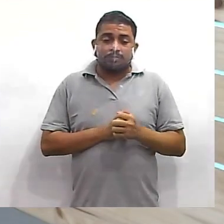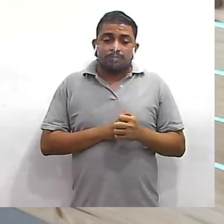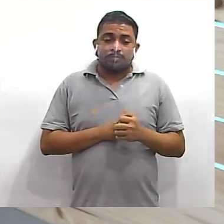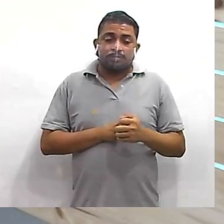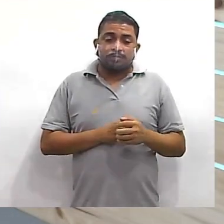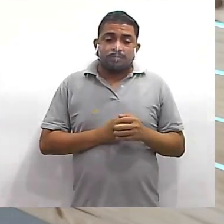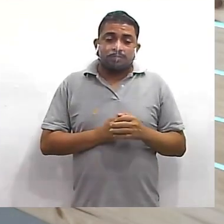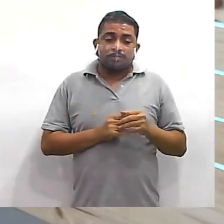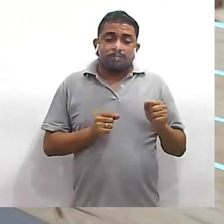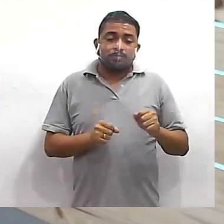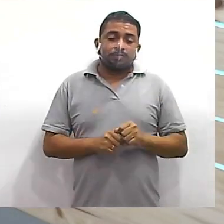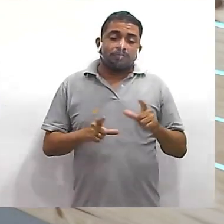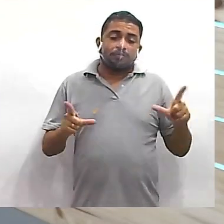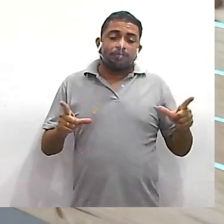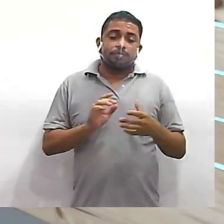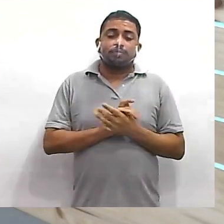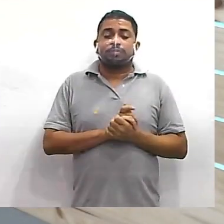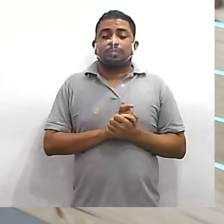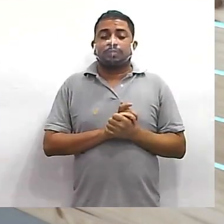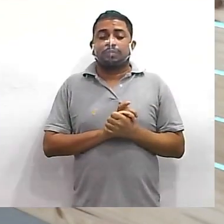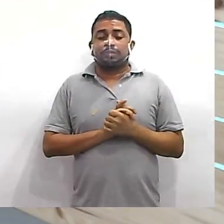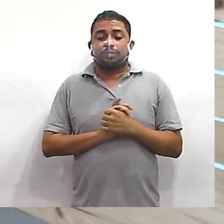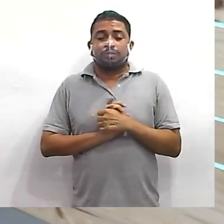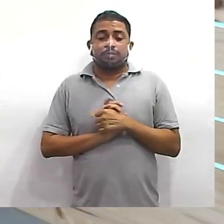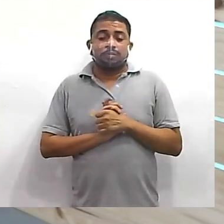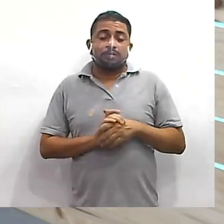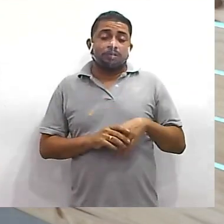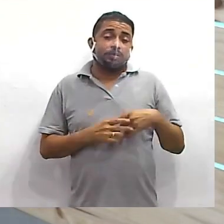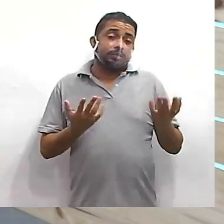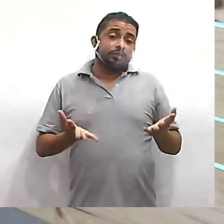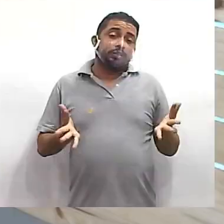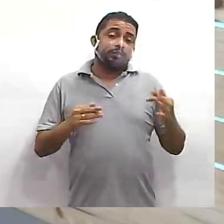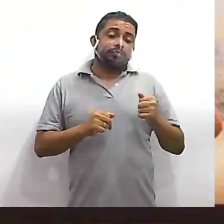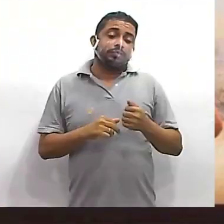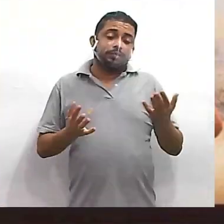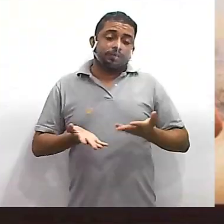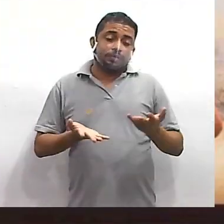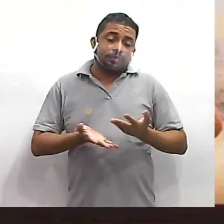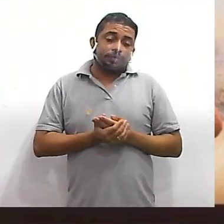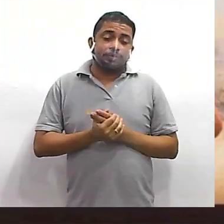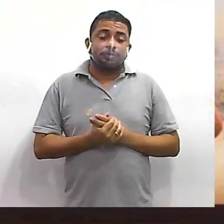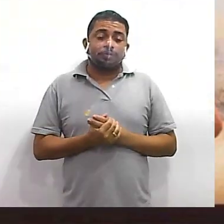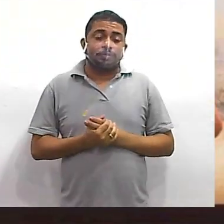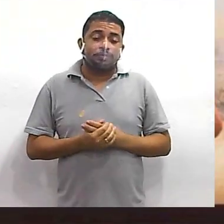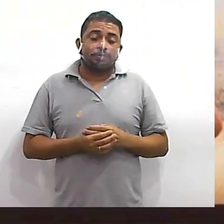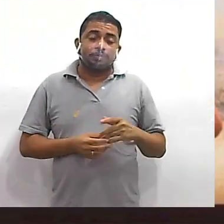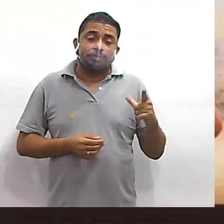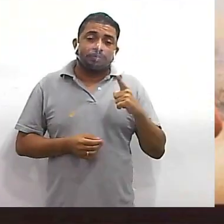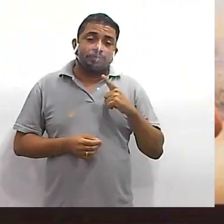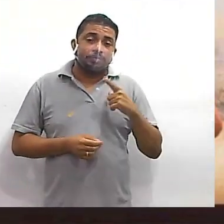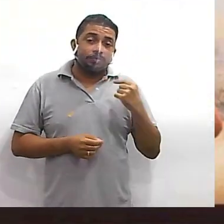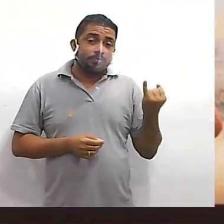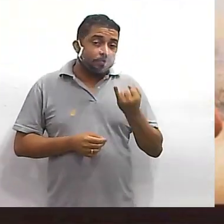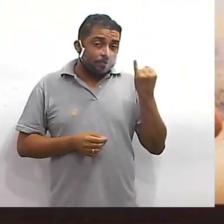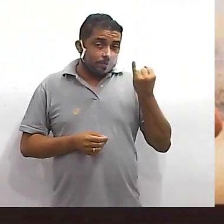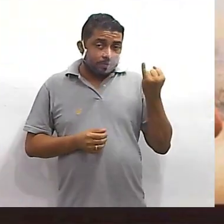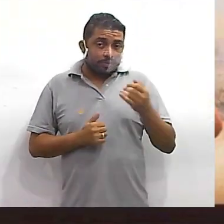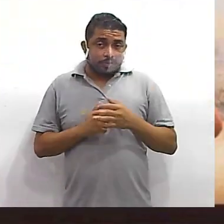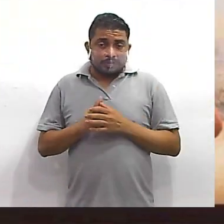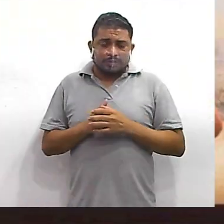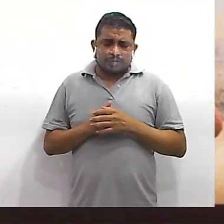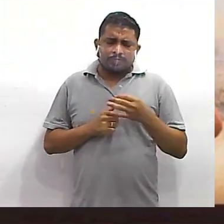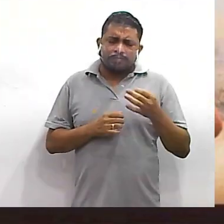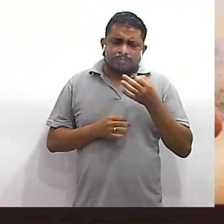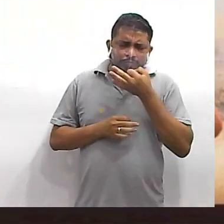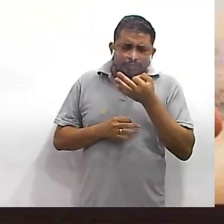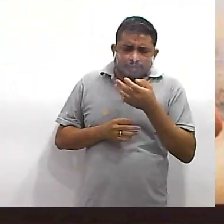Vamos para o próximo slide? Gente, a gente está finalizando aqui e algo que é muito importante. A gente comentou